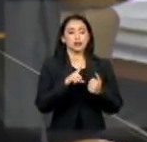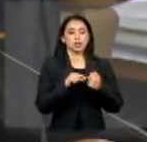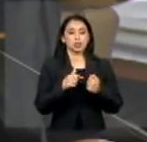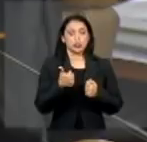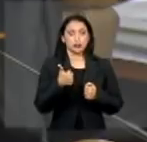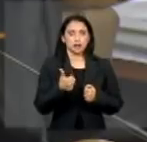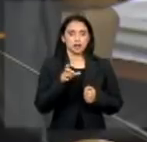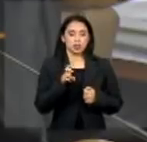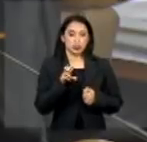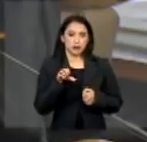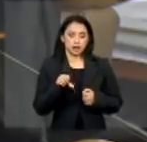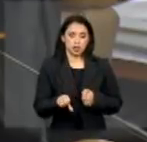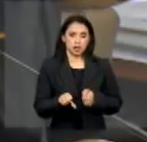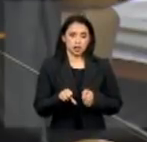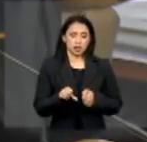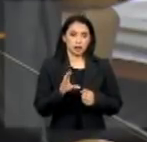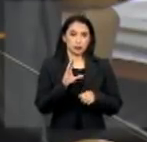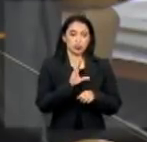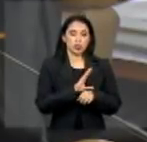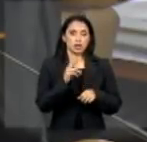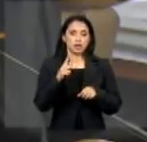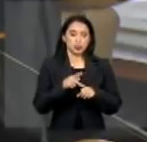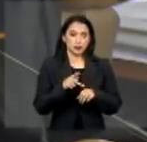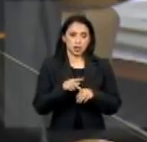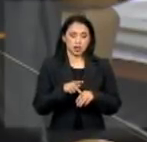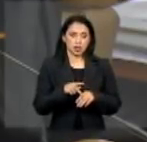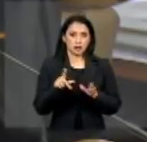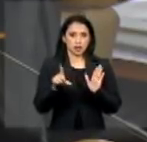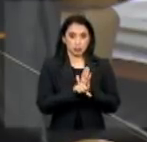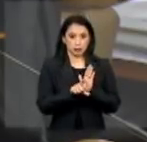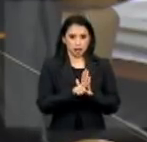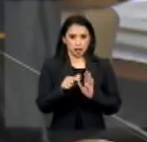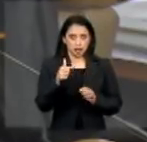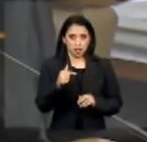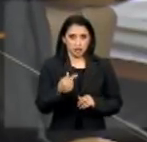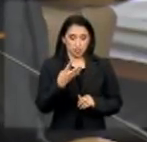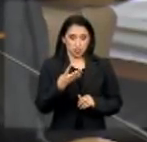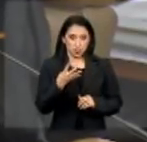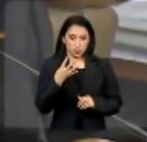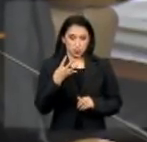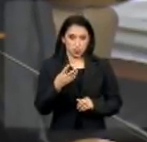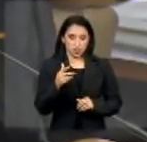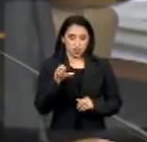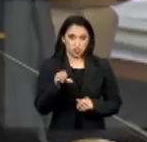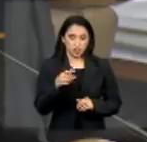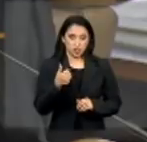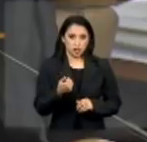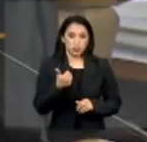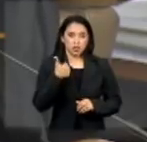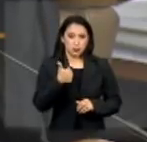ou para o segundo artigo 25 da lei 7.492 de 1986